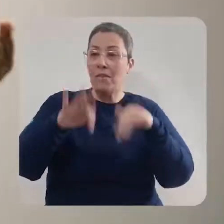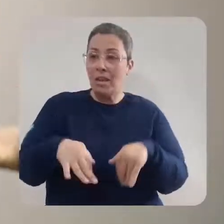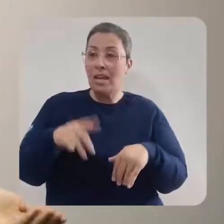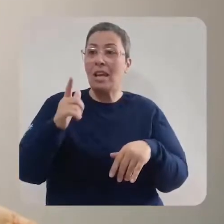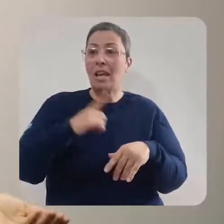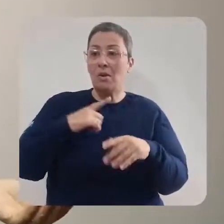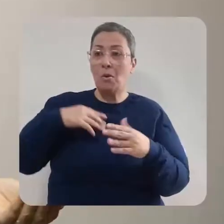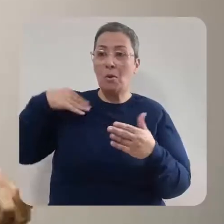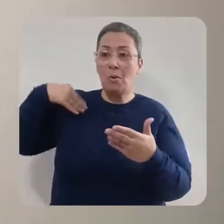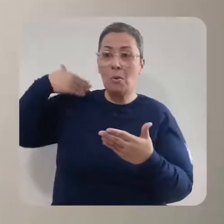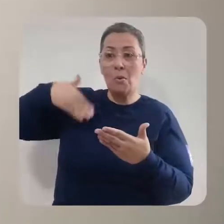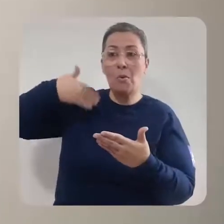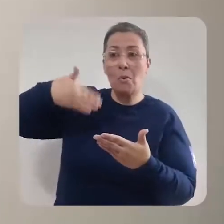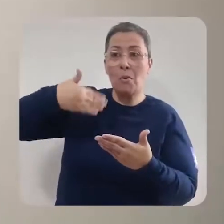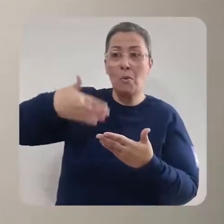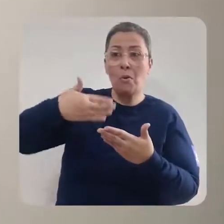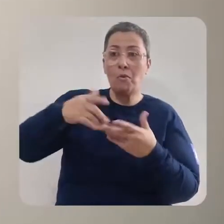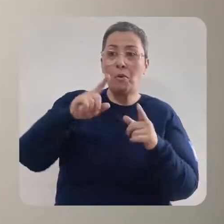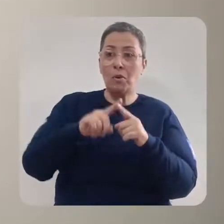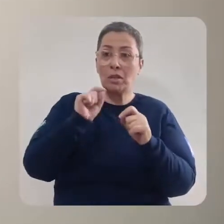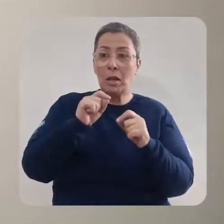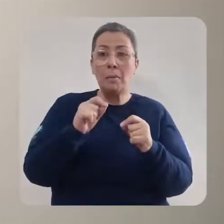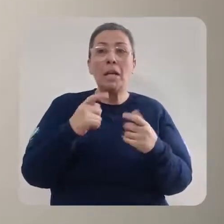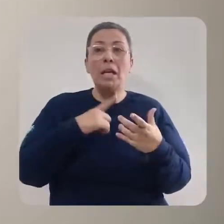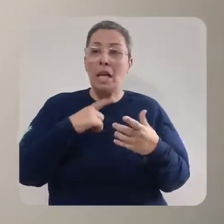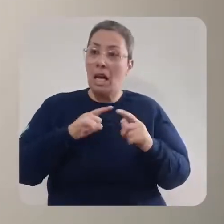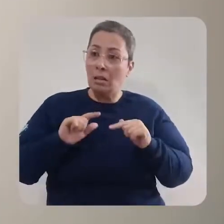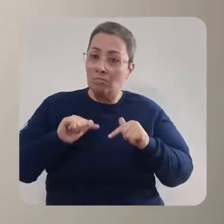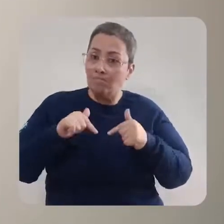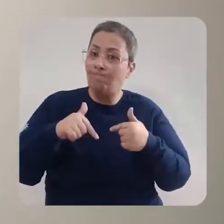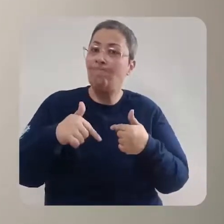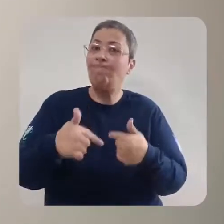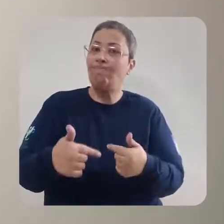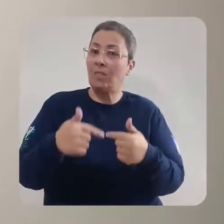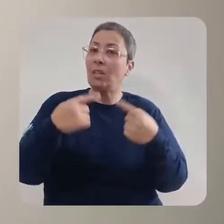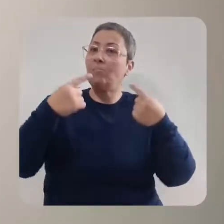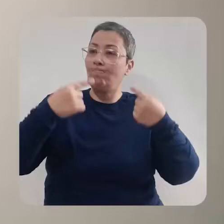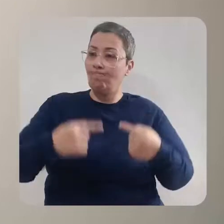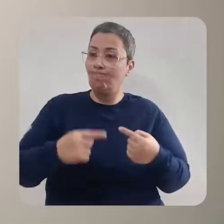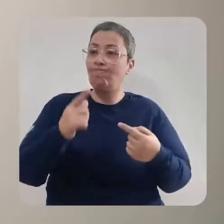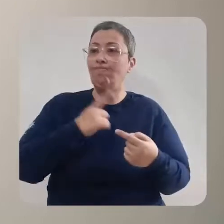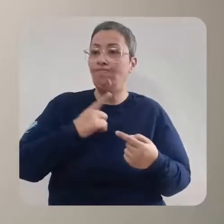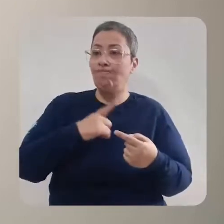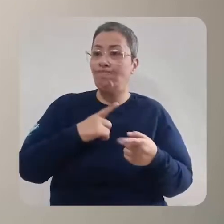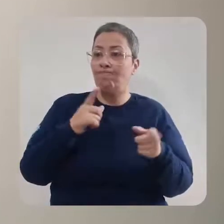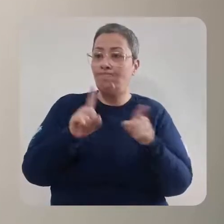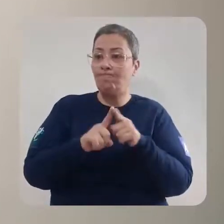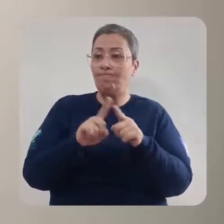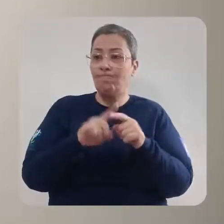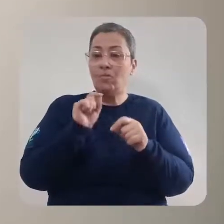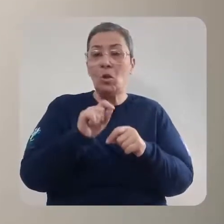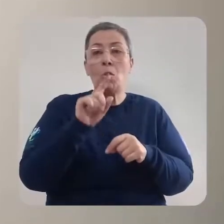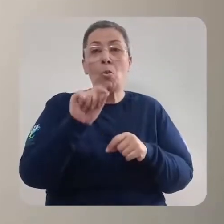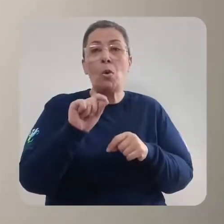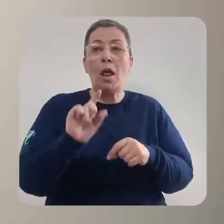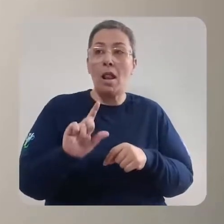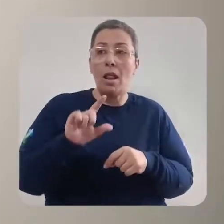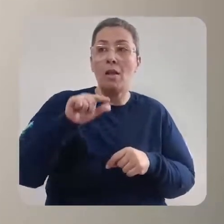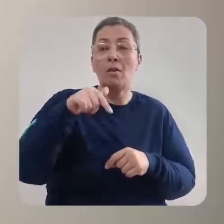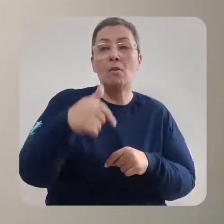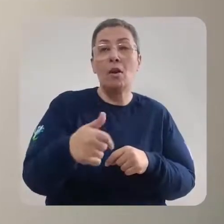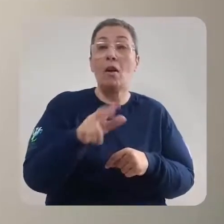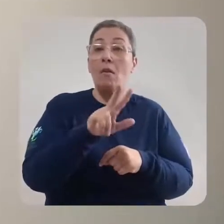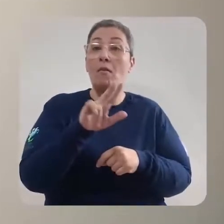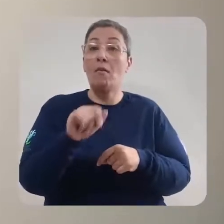final, teve, né, o seu trabalho suado, teve o seu trabalho desafiador. E, para